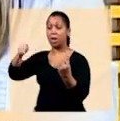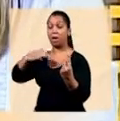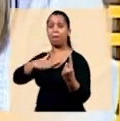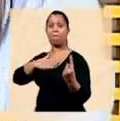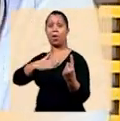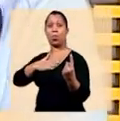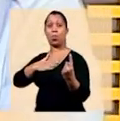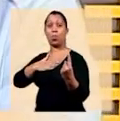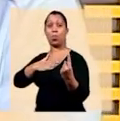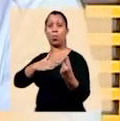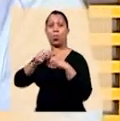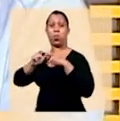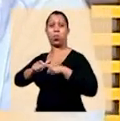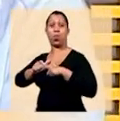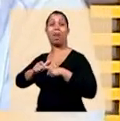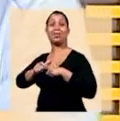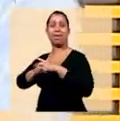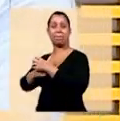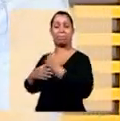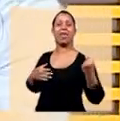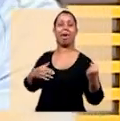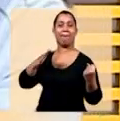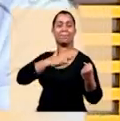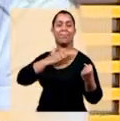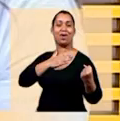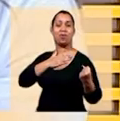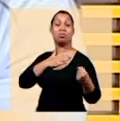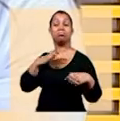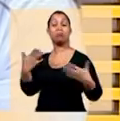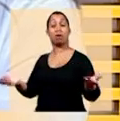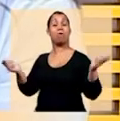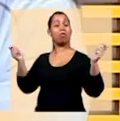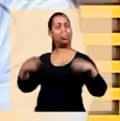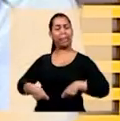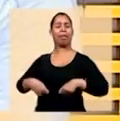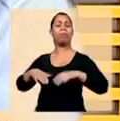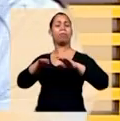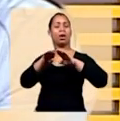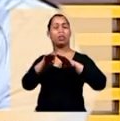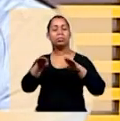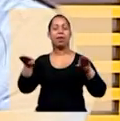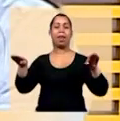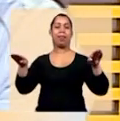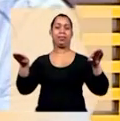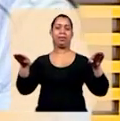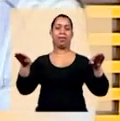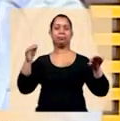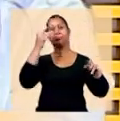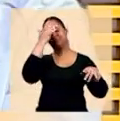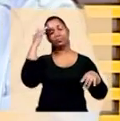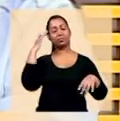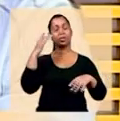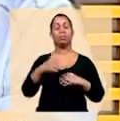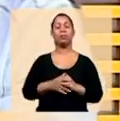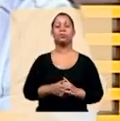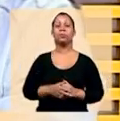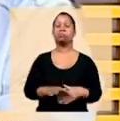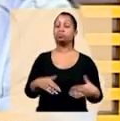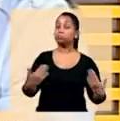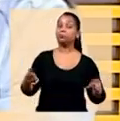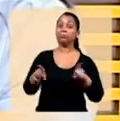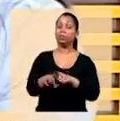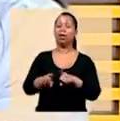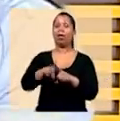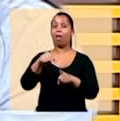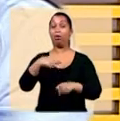lugar na empresa, eu não vou deixar. Que interessante. Não é? Então, vou dar um jeito de neutralizar esse meu concorrente, vamos dizer assim,